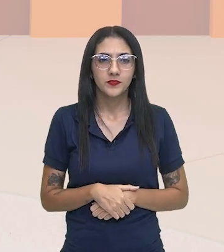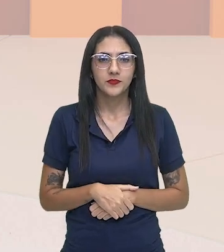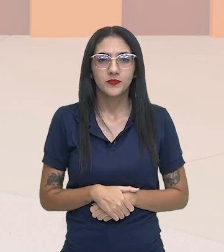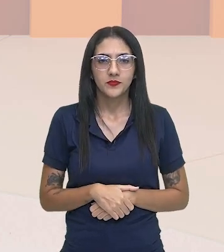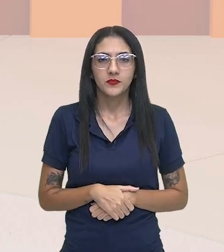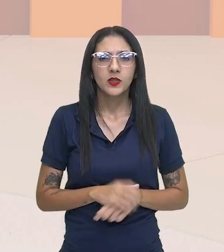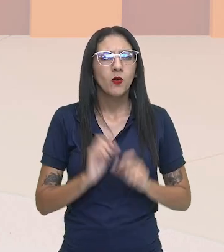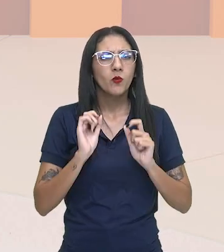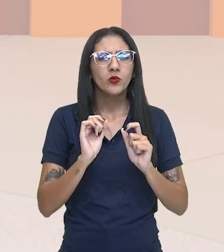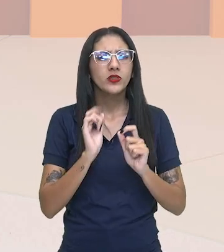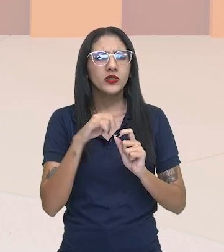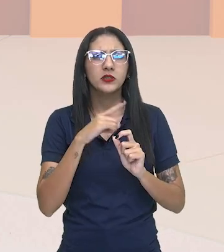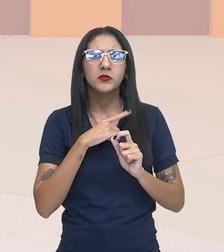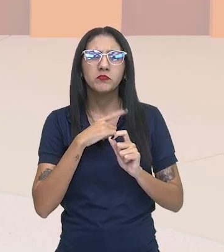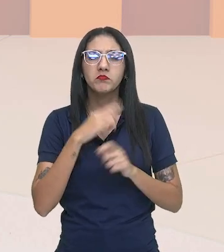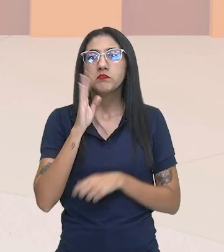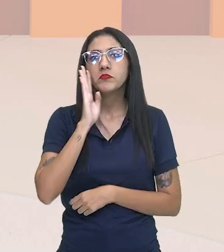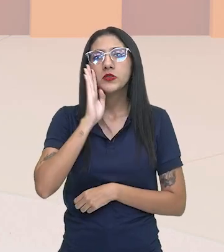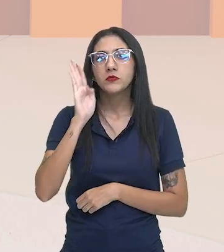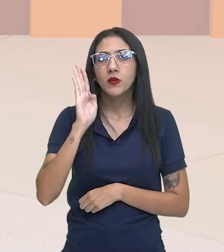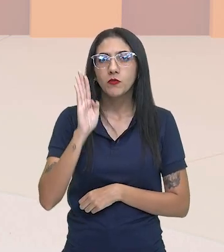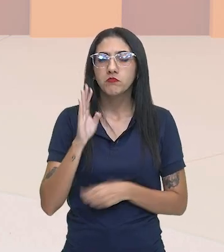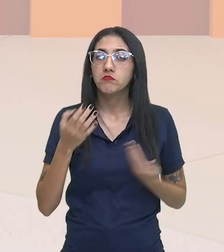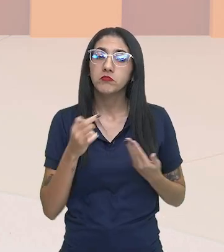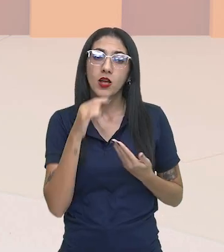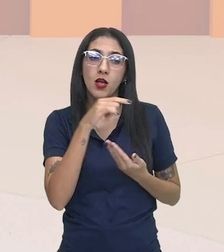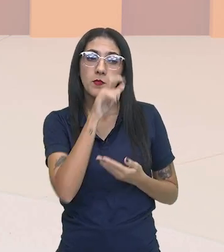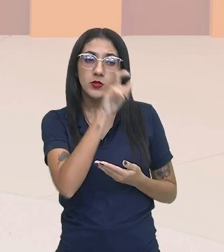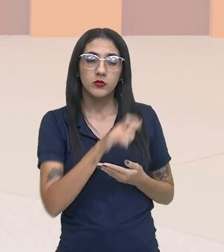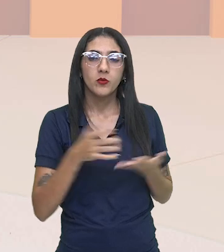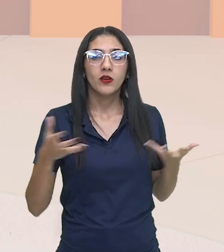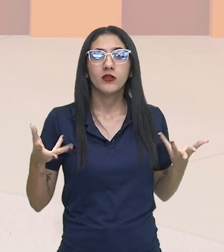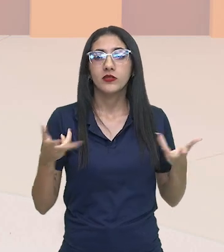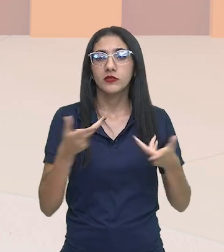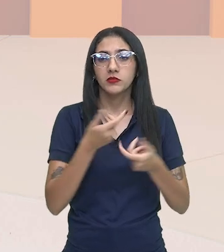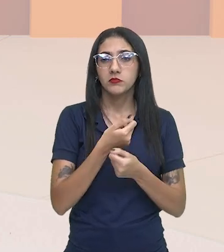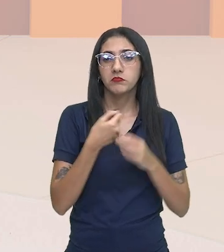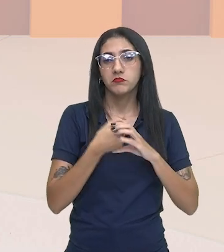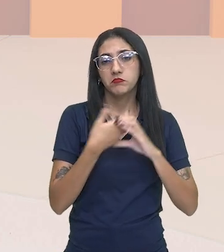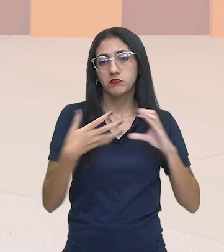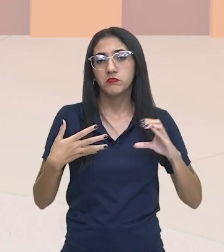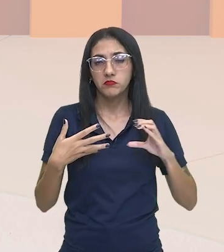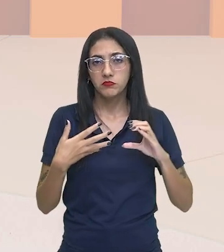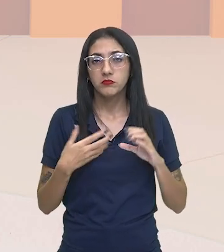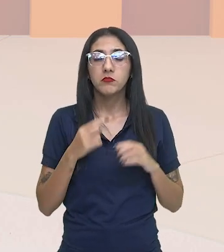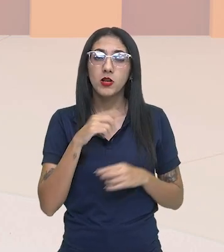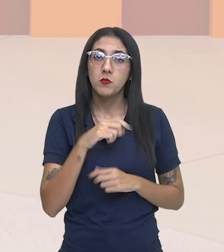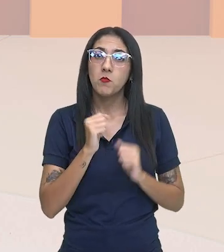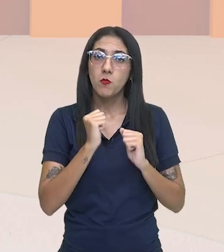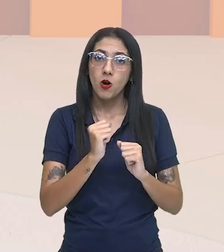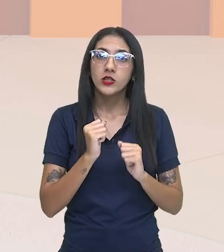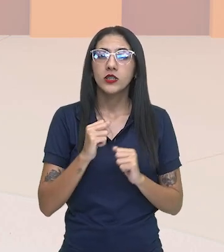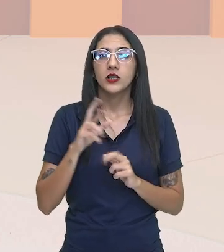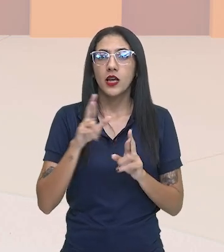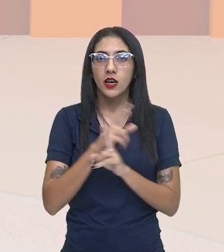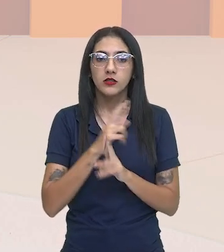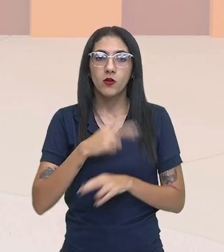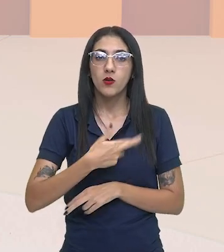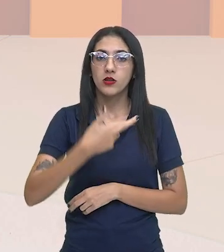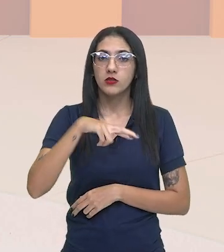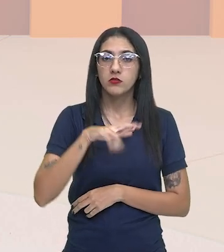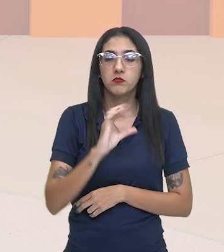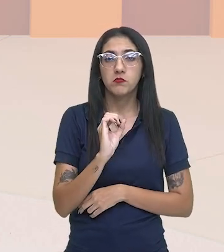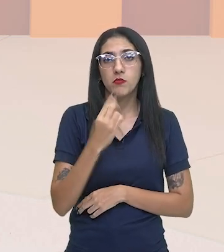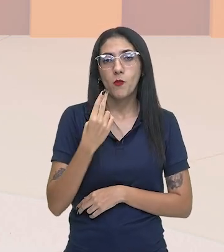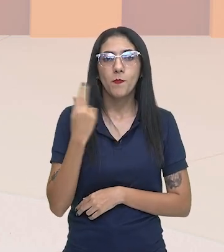legitima esse poder? É a qualidade do líder. No caso, ou pode ser um líder político ou então um líder religioso, né? Muito